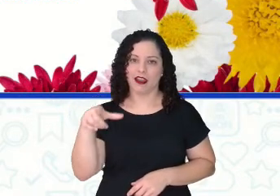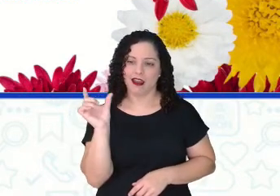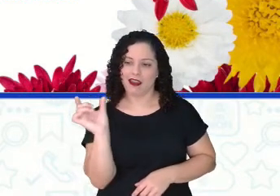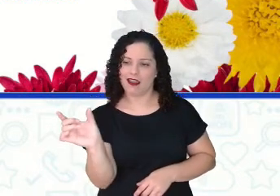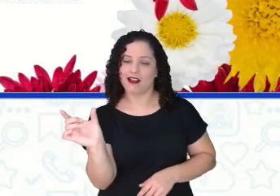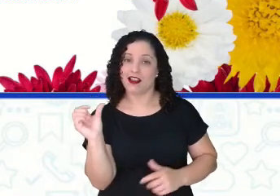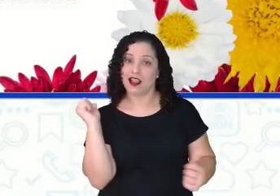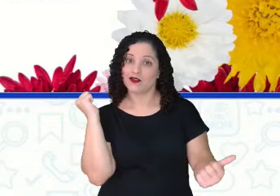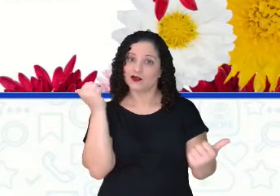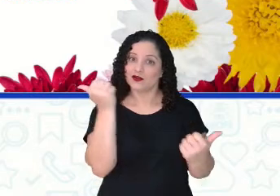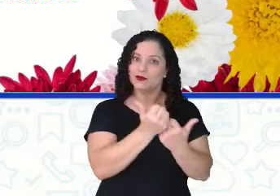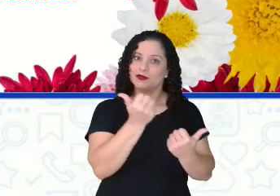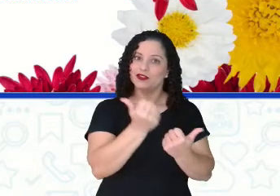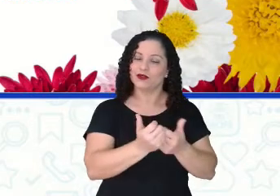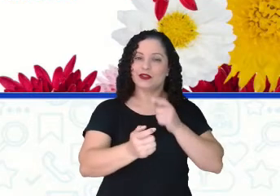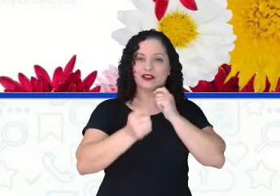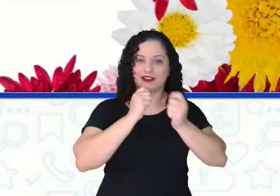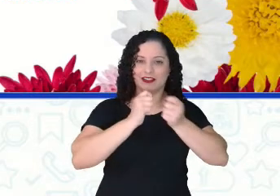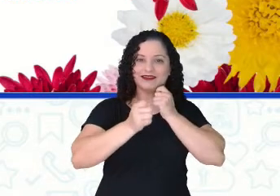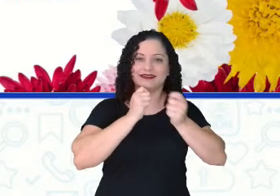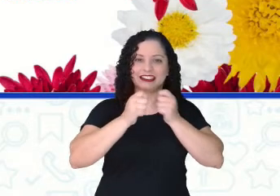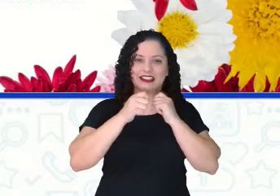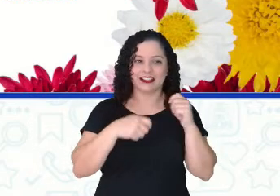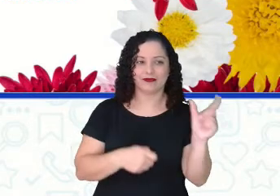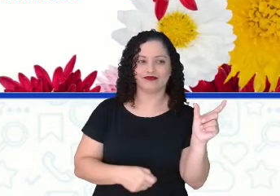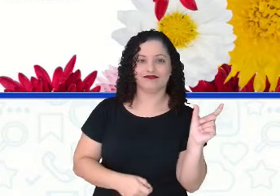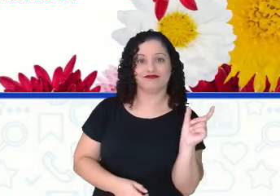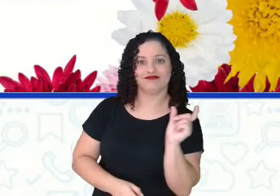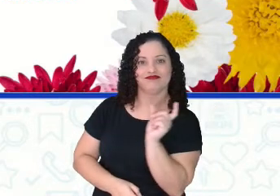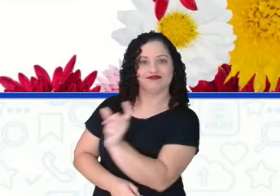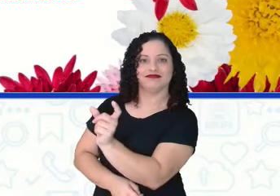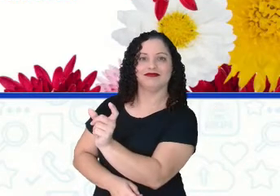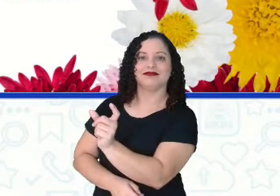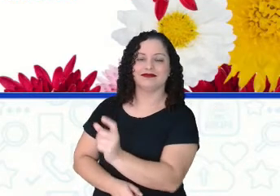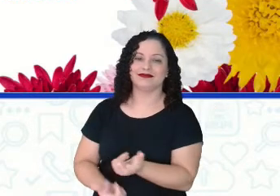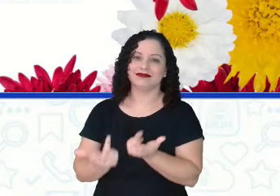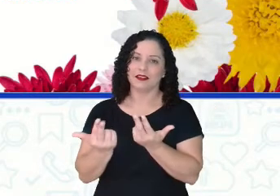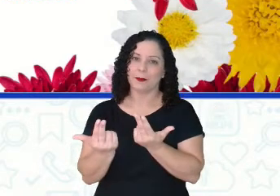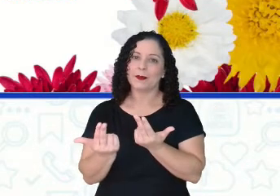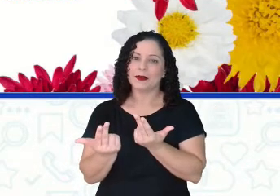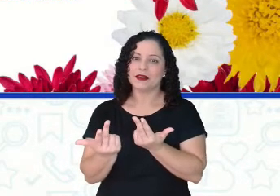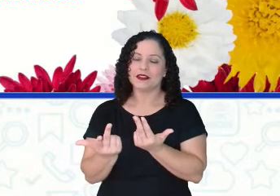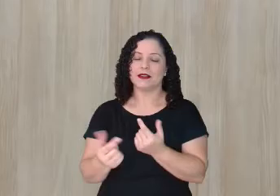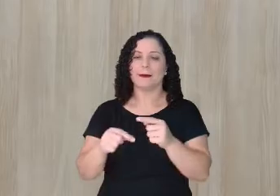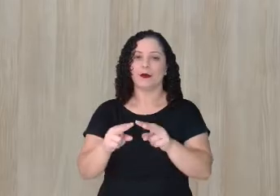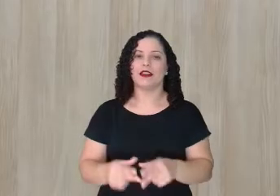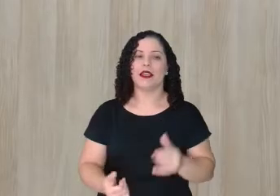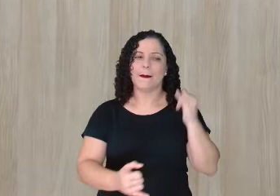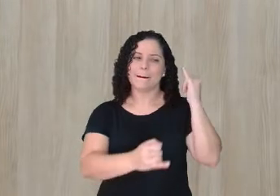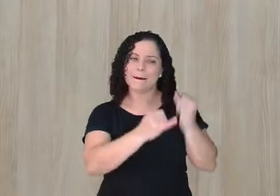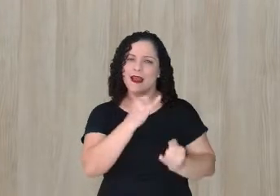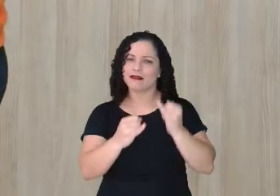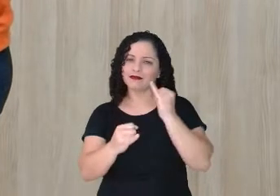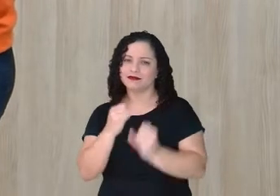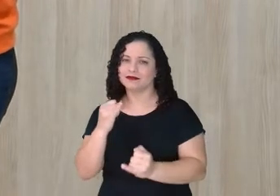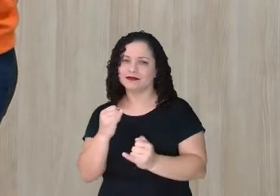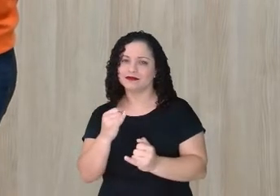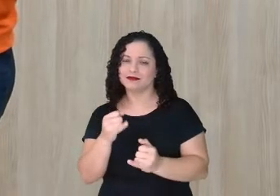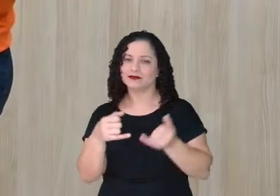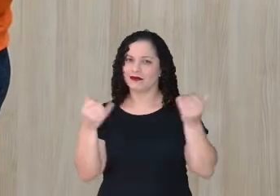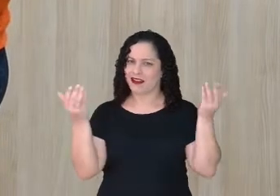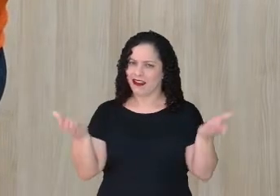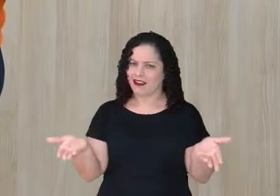Substitui a palavra jornalista. Há quase um sinônimo. Categoria e jornalista são palavras